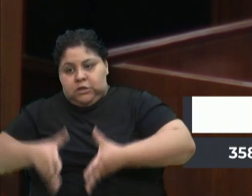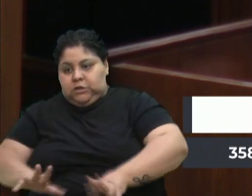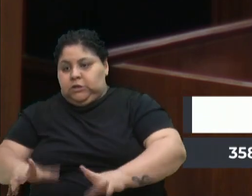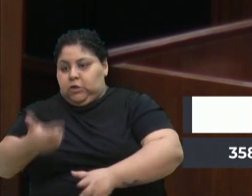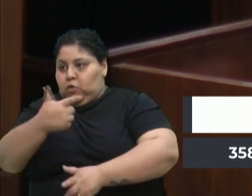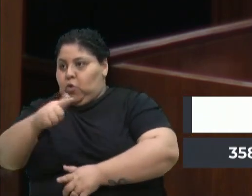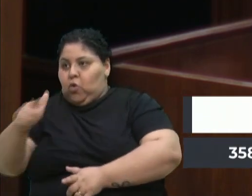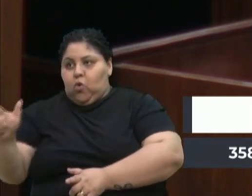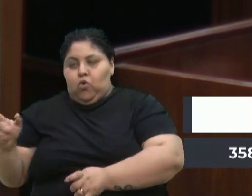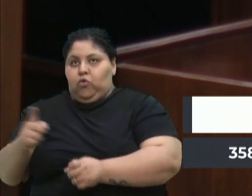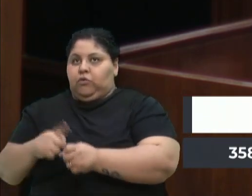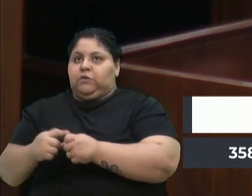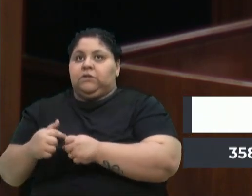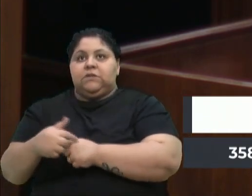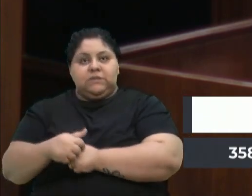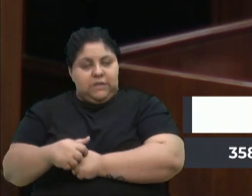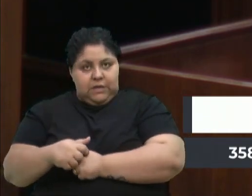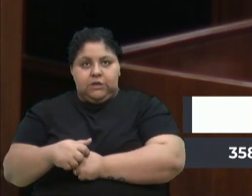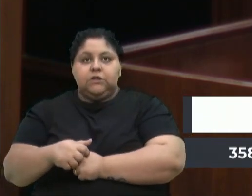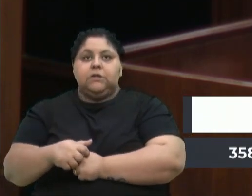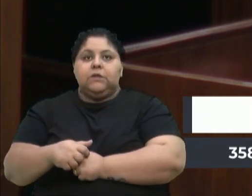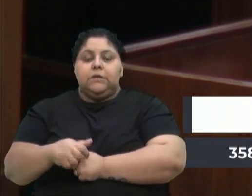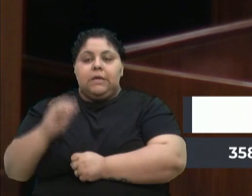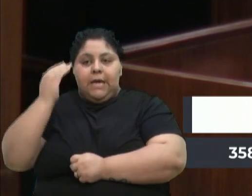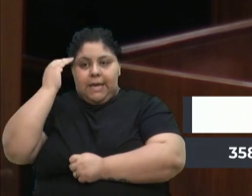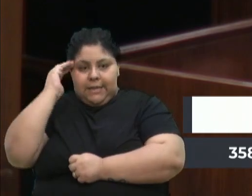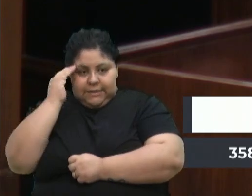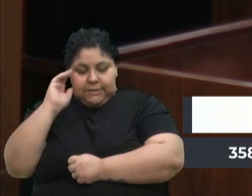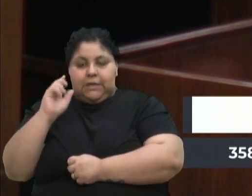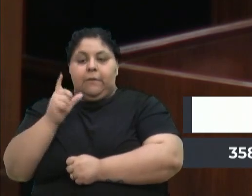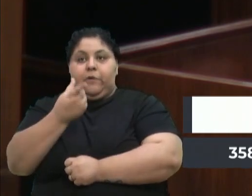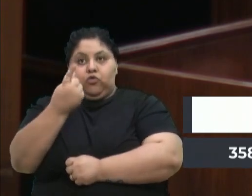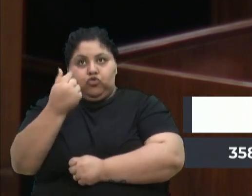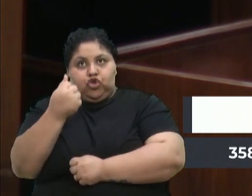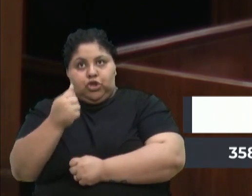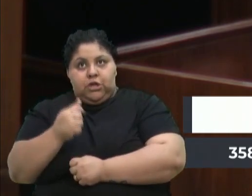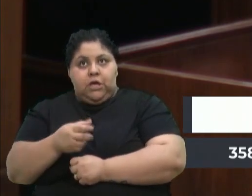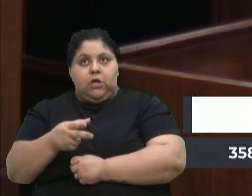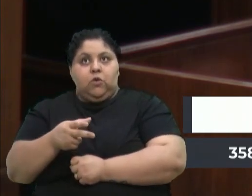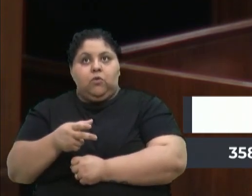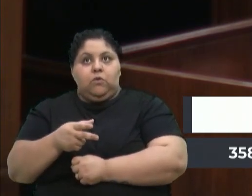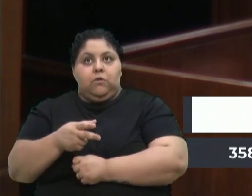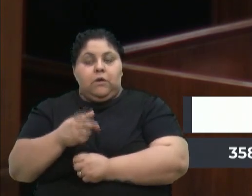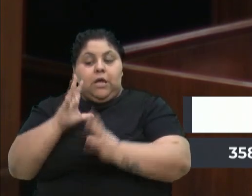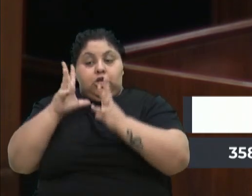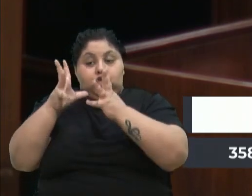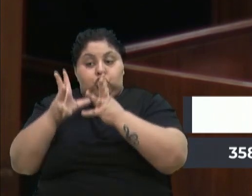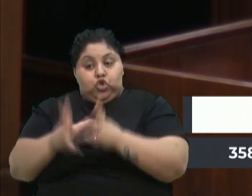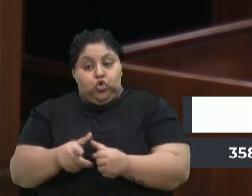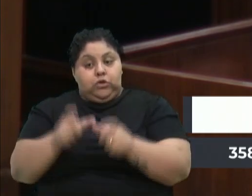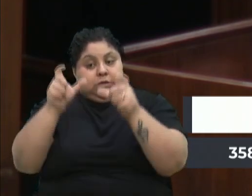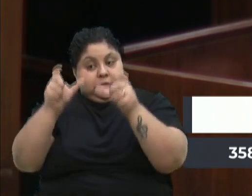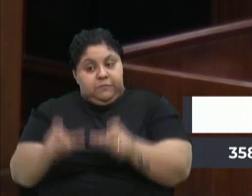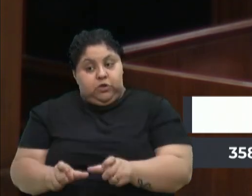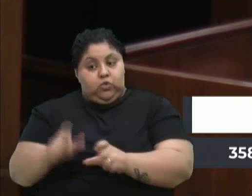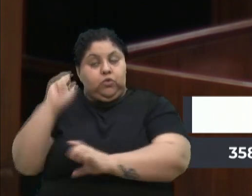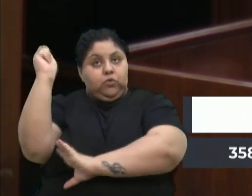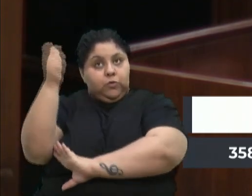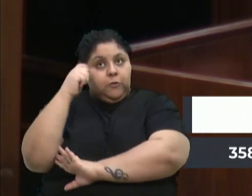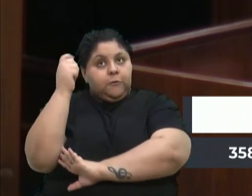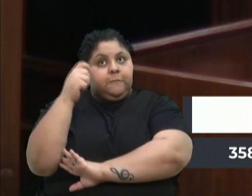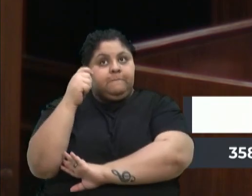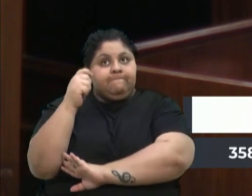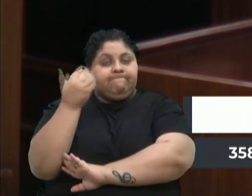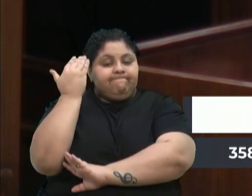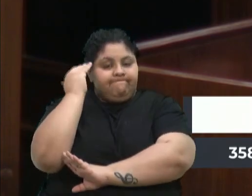têm que ser de Santa Cruz. O dinheiro é de todos os gaúchos e gaúchas. E entendeu a necessidade, nos enviou